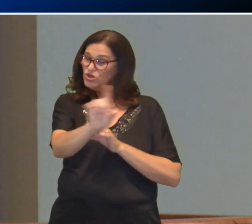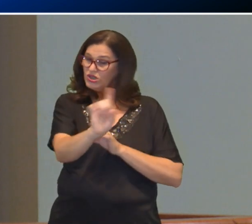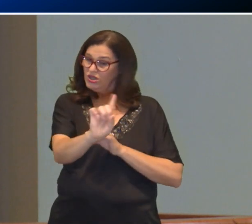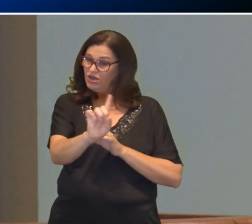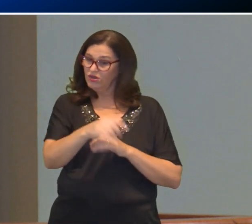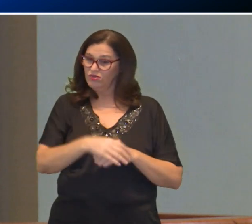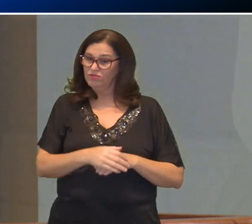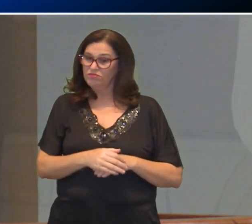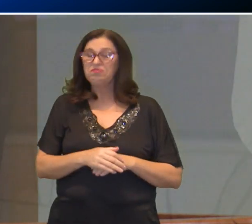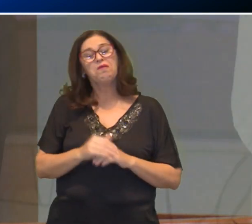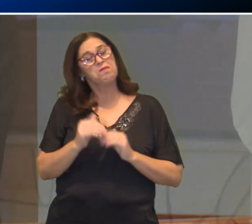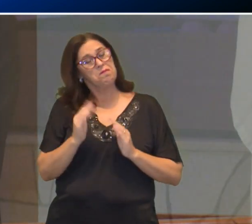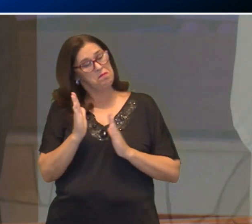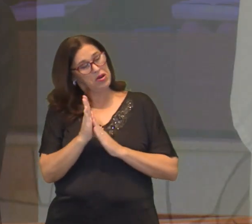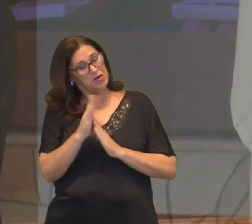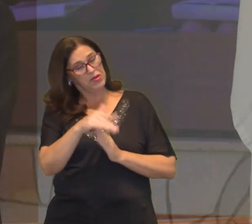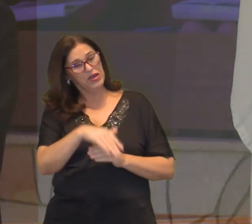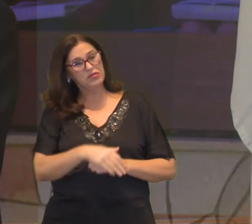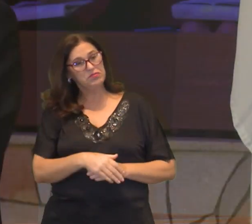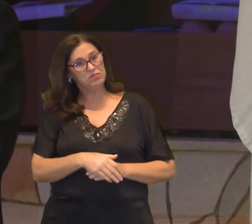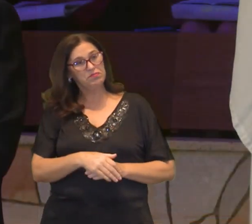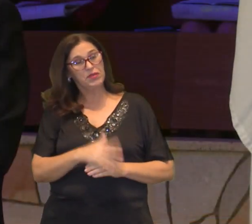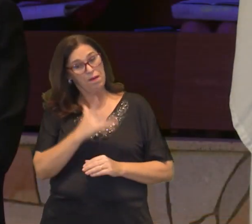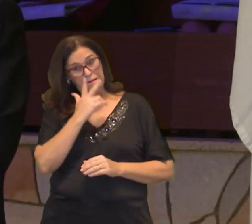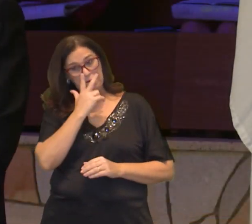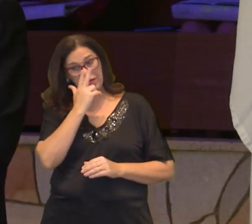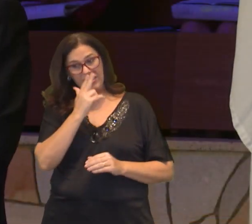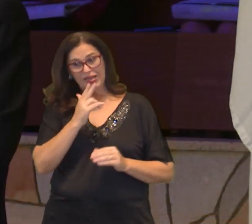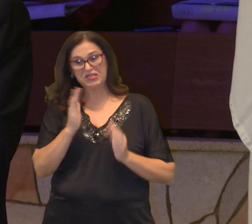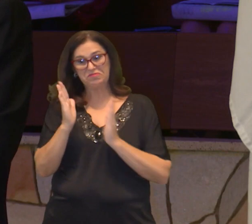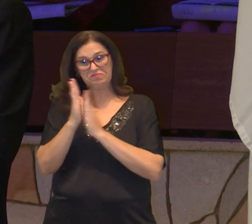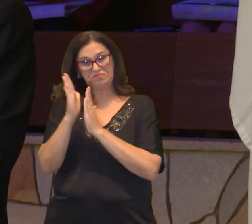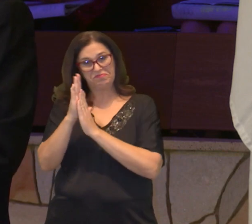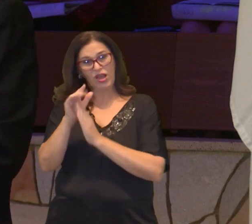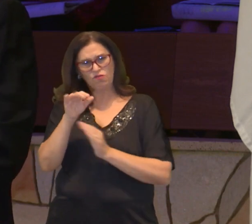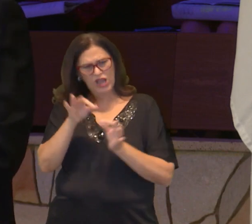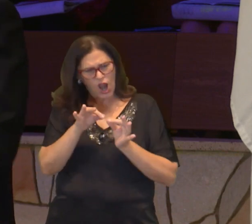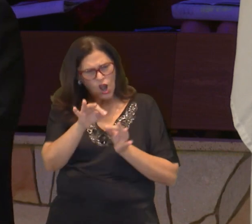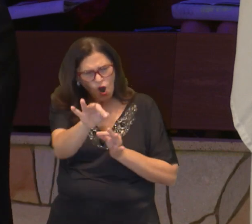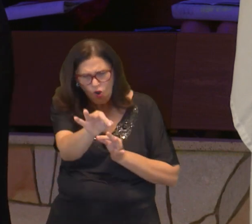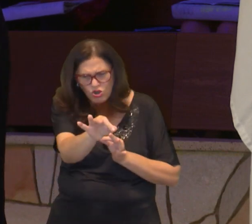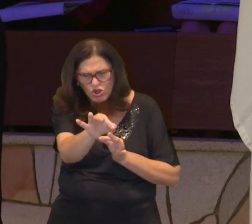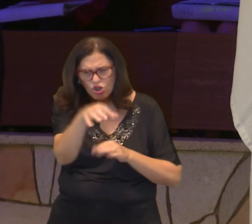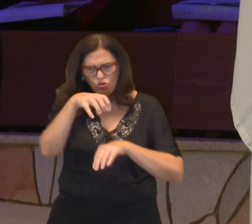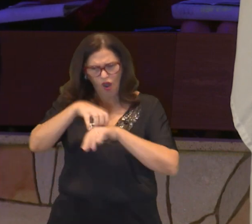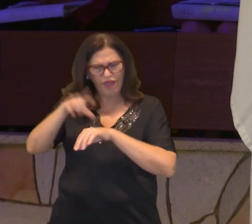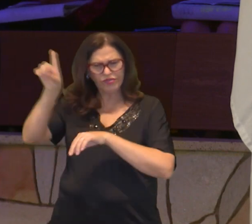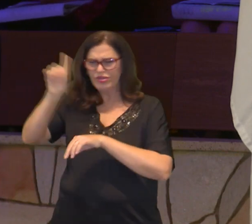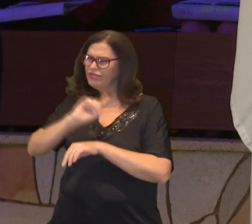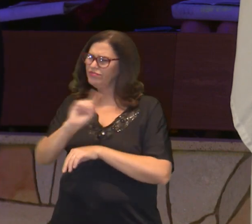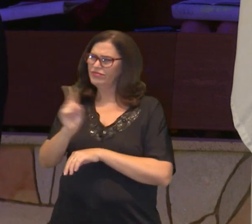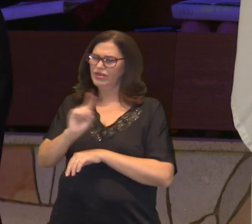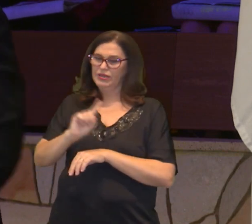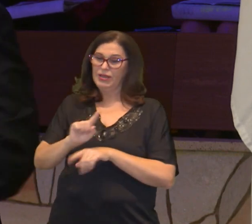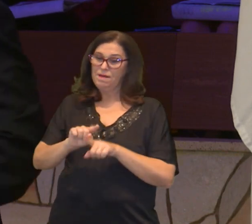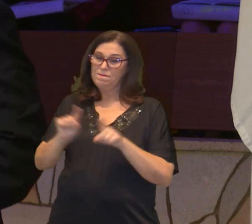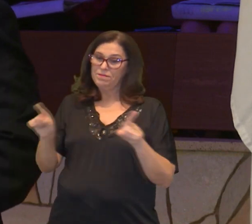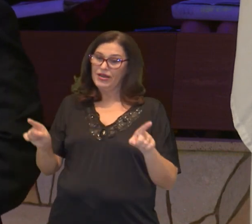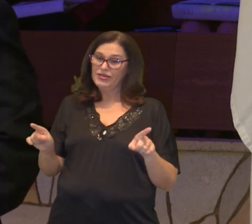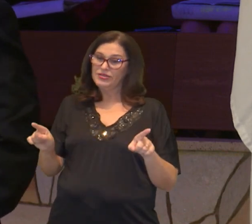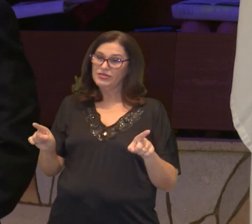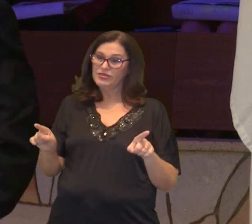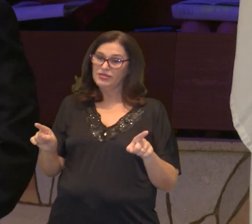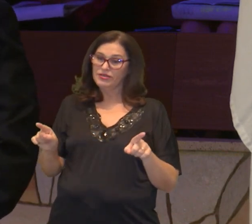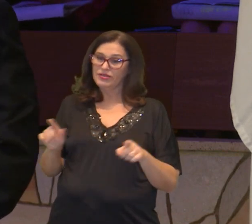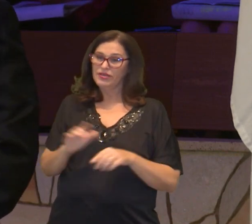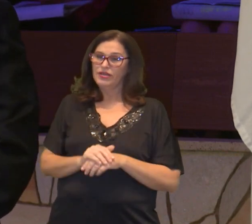Um elogio, não é mesmo? Não estás longe do reino de Deus, mas também um